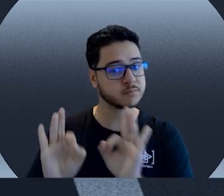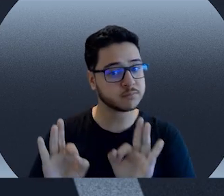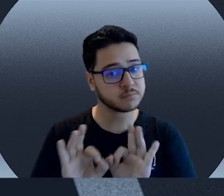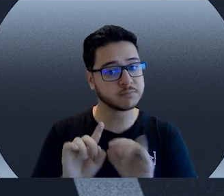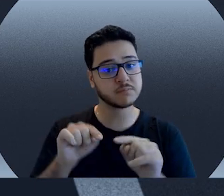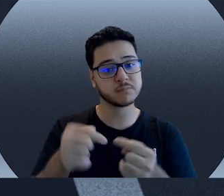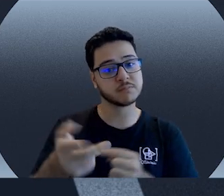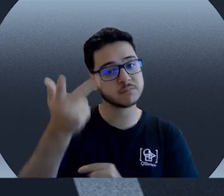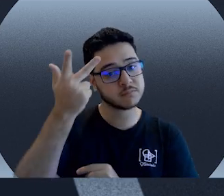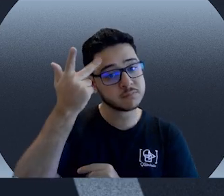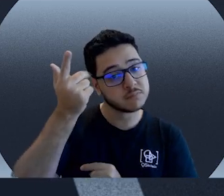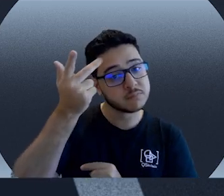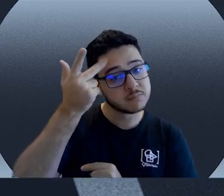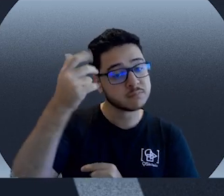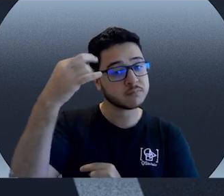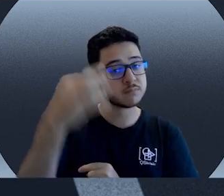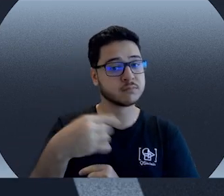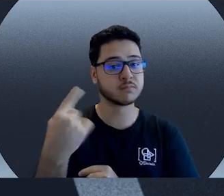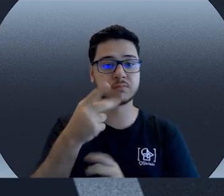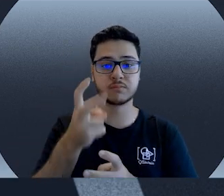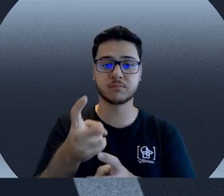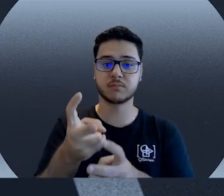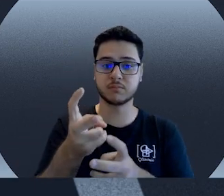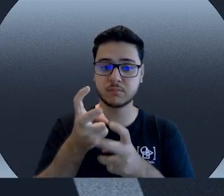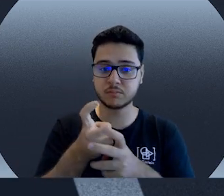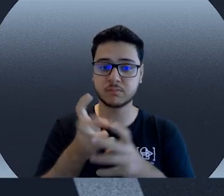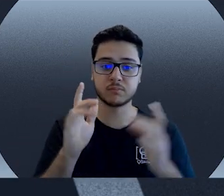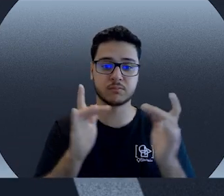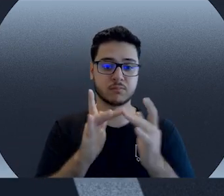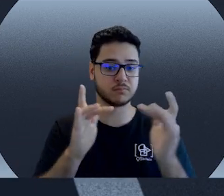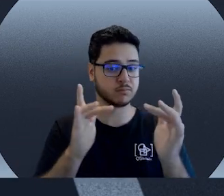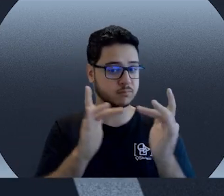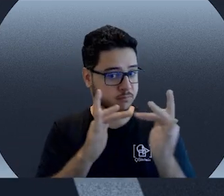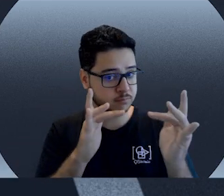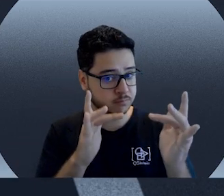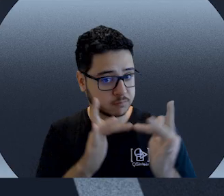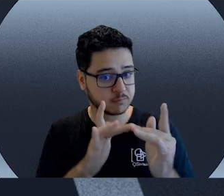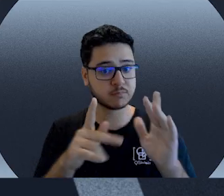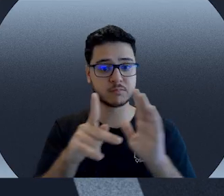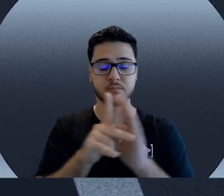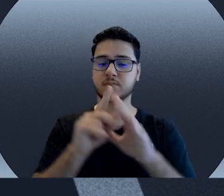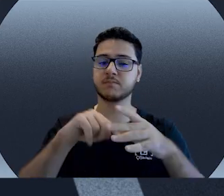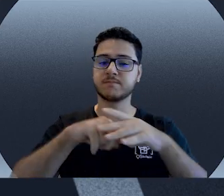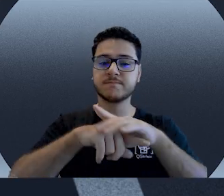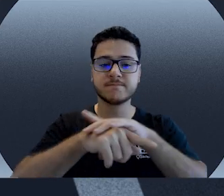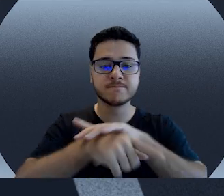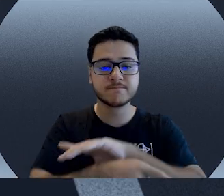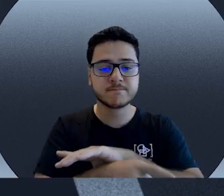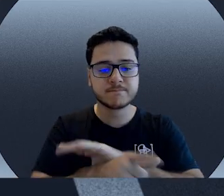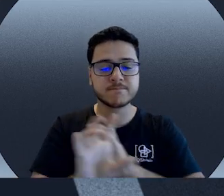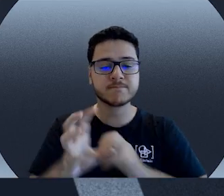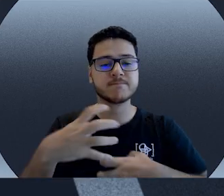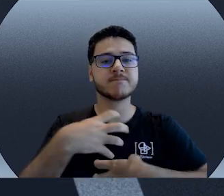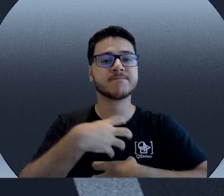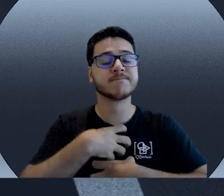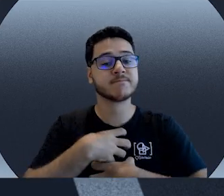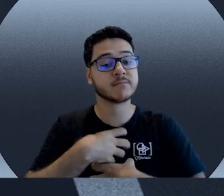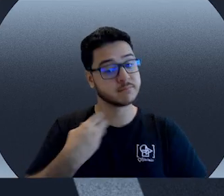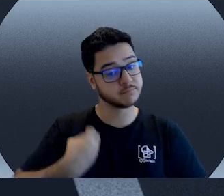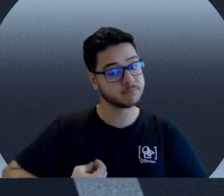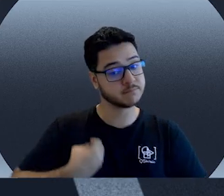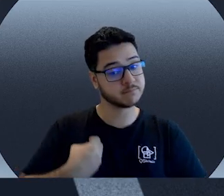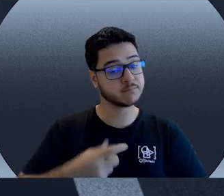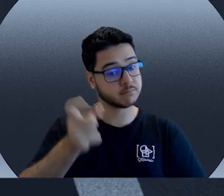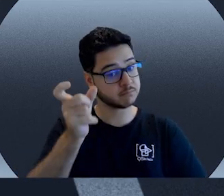comum que vejamos, por exemplo, a interatividade, imersão e, como eu disse, a participação do